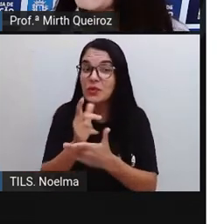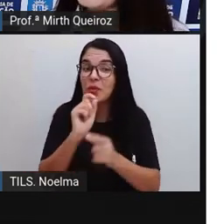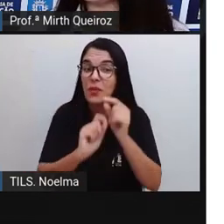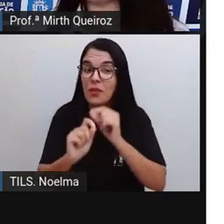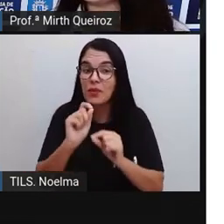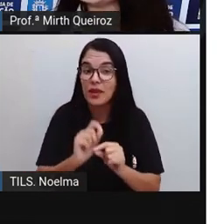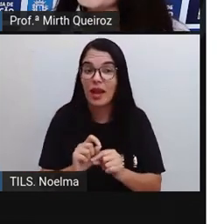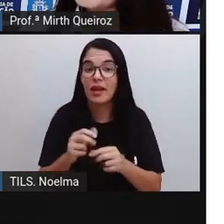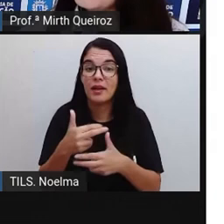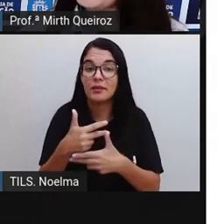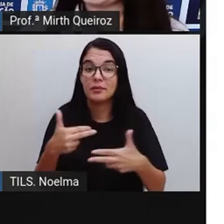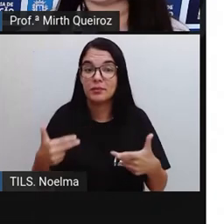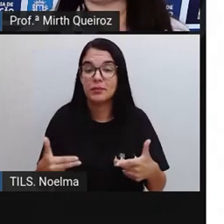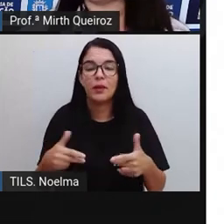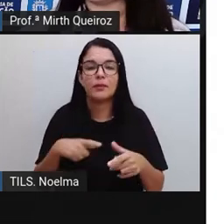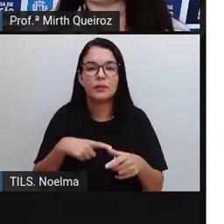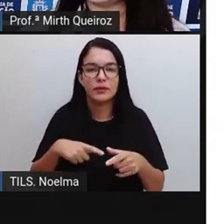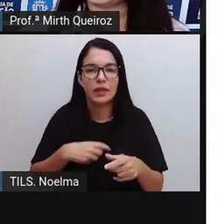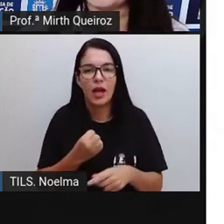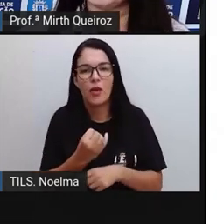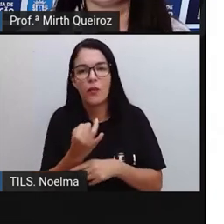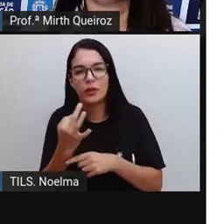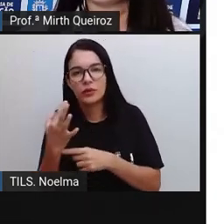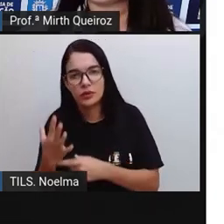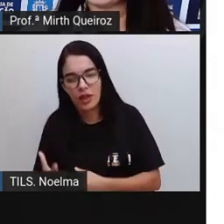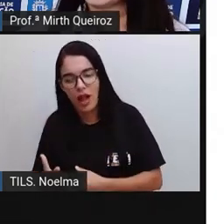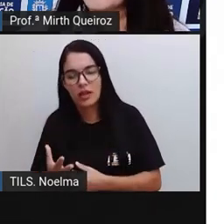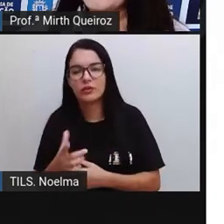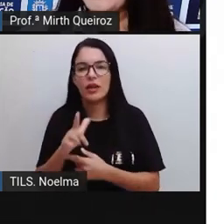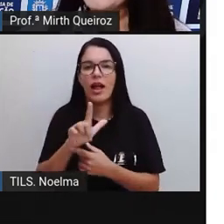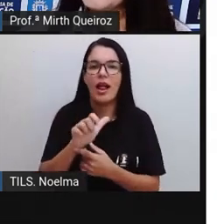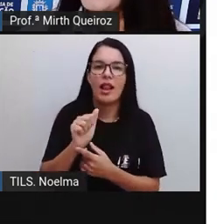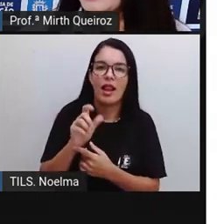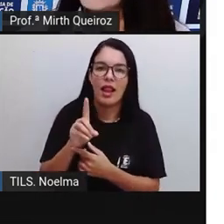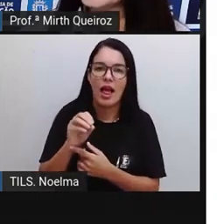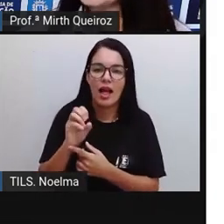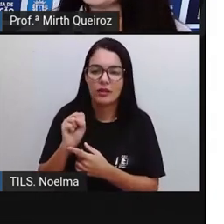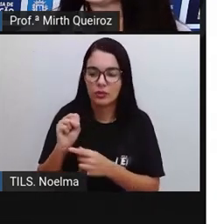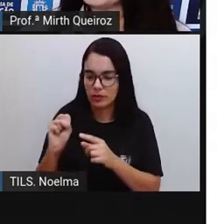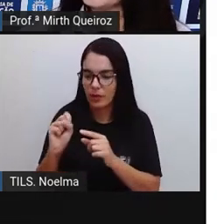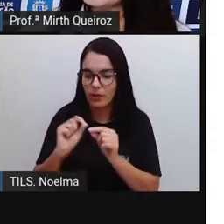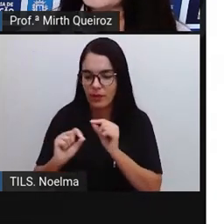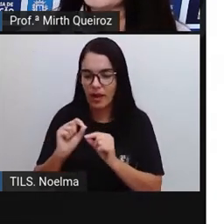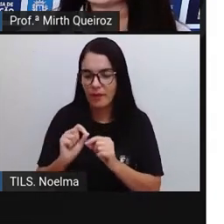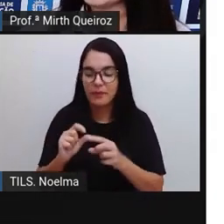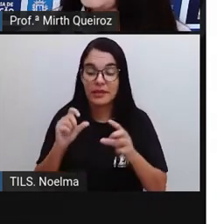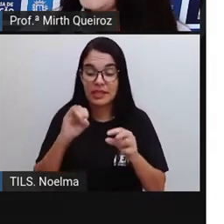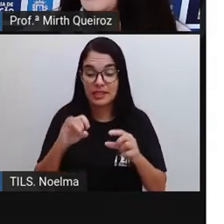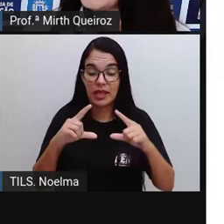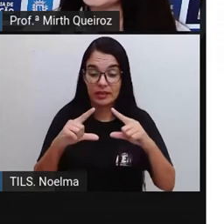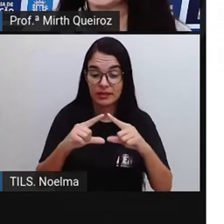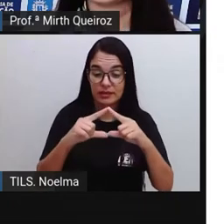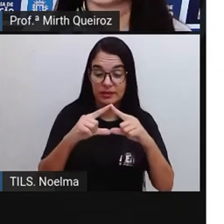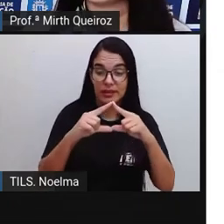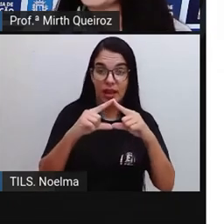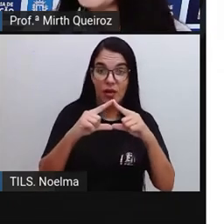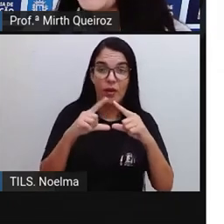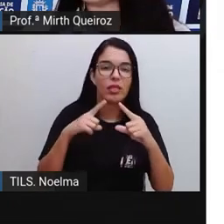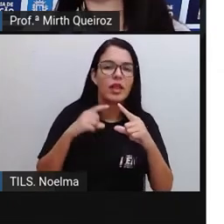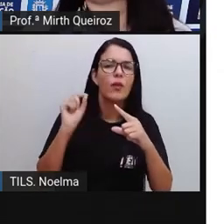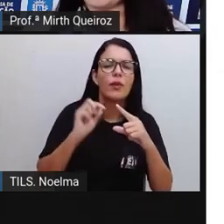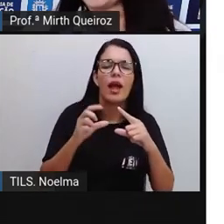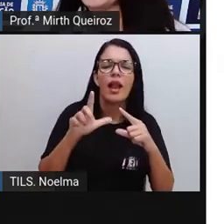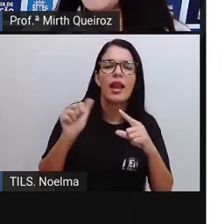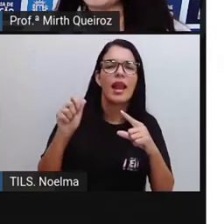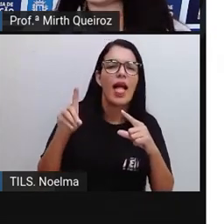de lados e quantidade de vértices. Então, vocês vão utilizar, vão recortar ali triângulos. Triângulos tem quantos lados? 3 lados.